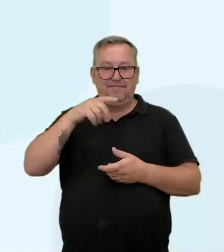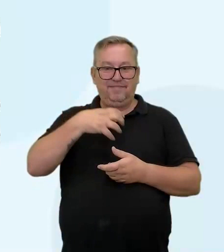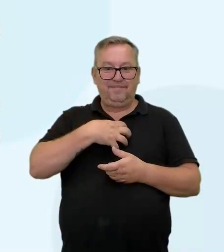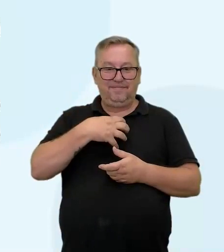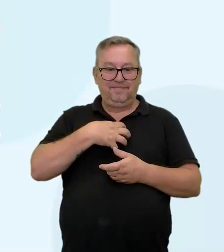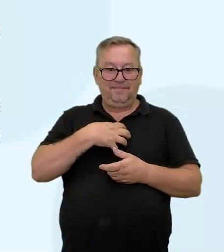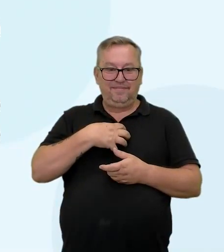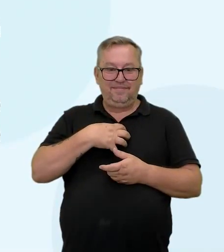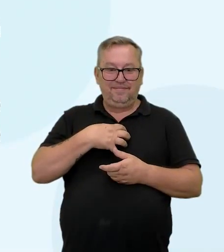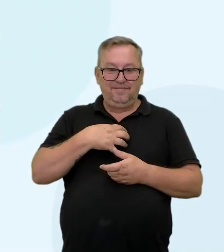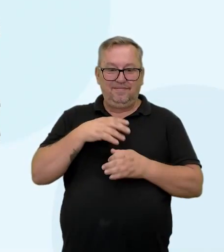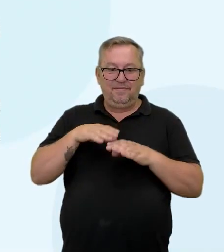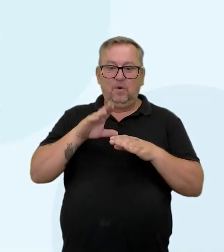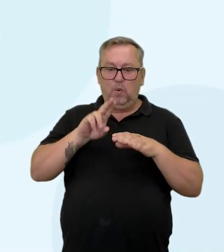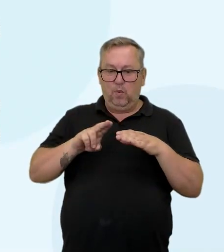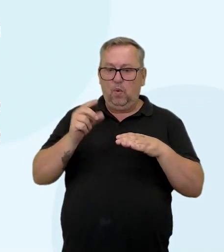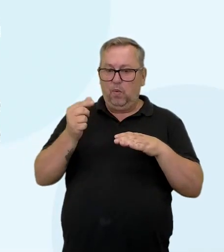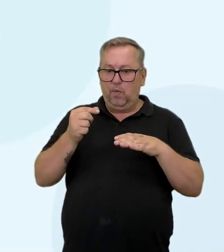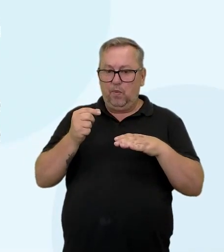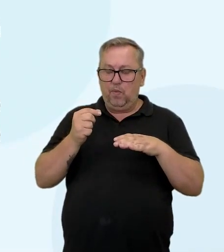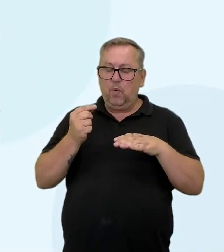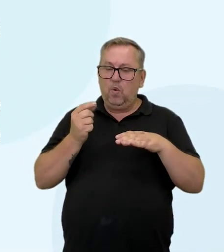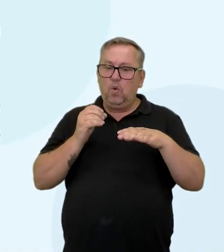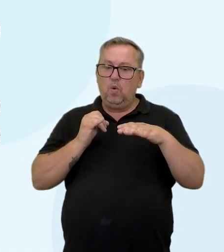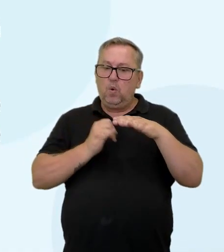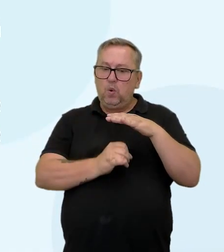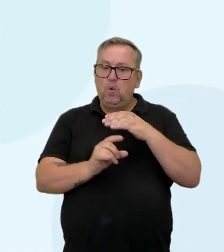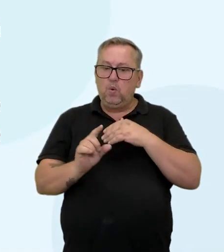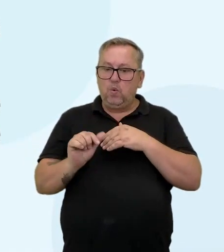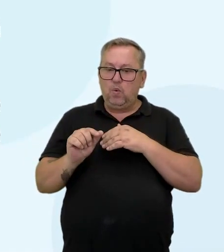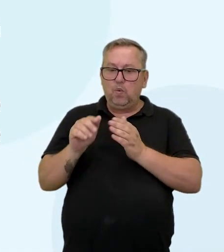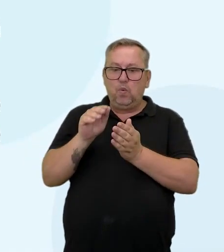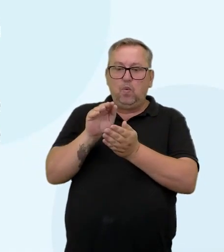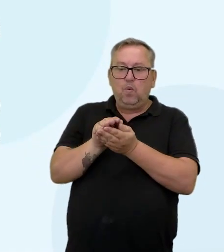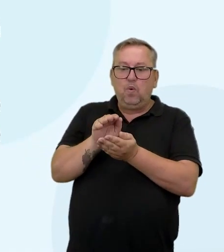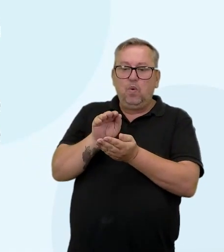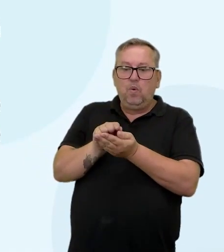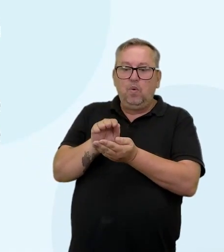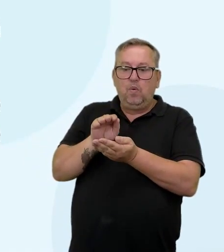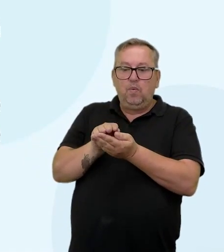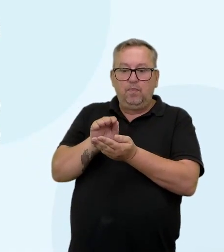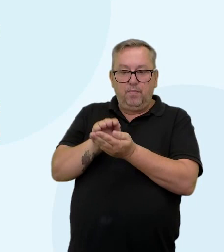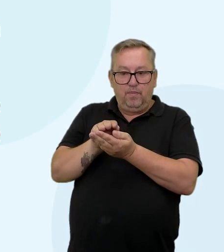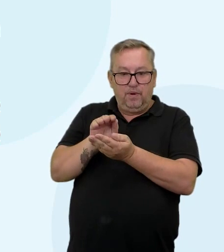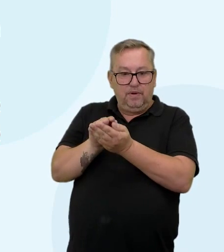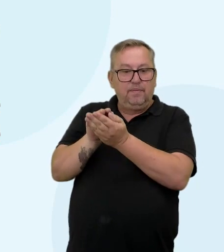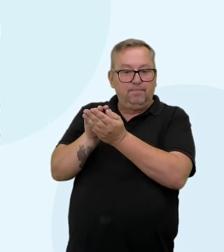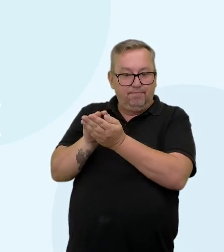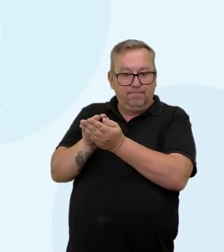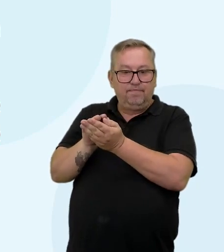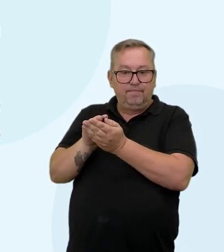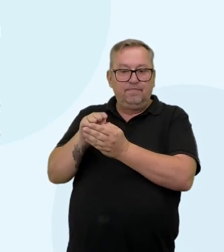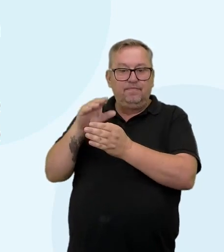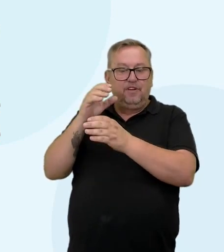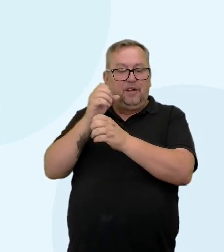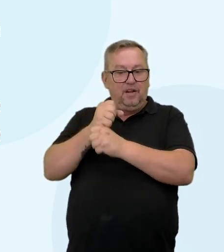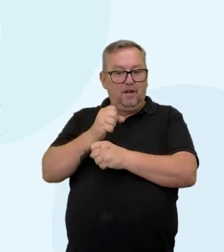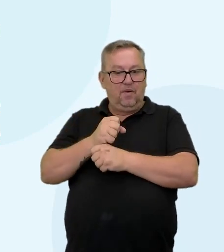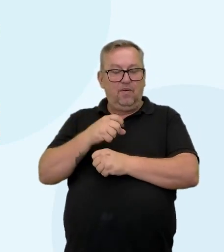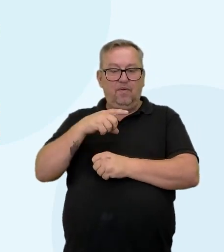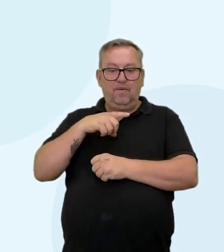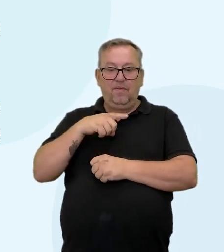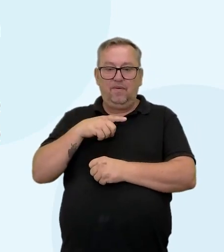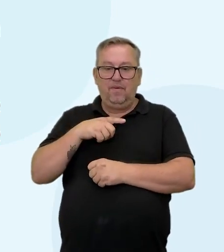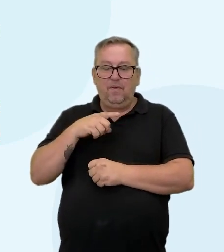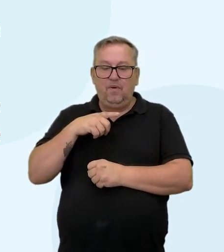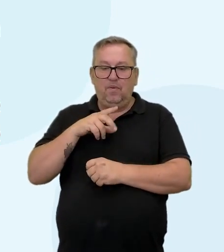um certo capital, e a gente já está falando de economia, né? Isso é importante, quando aplicou um certo capital na caderneta de poupança, aí eu sou